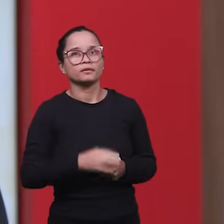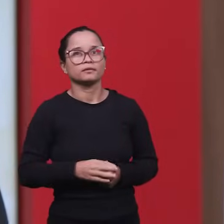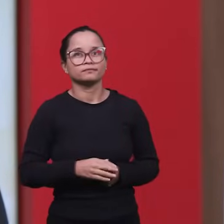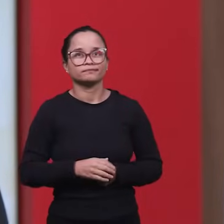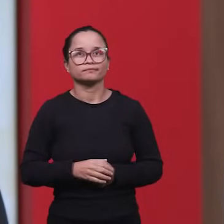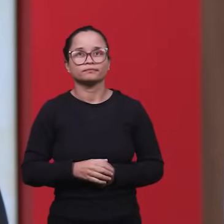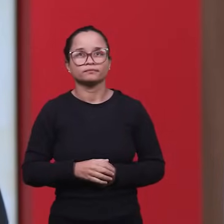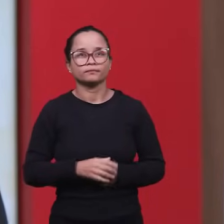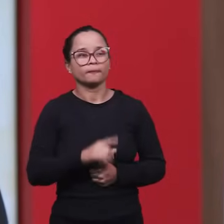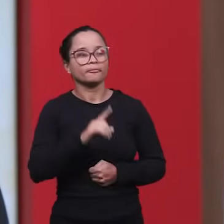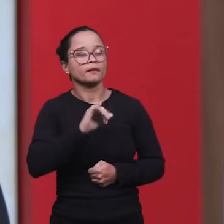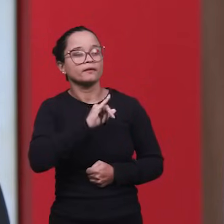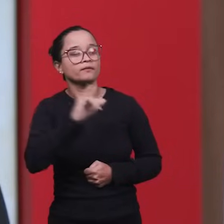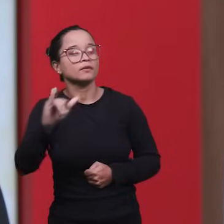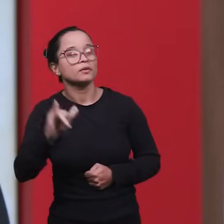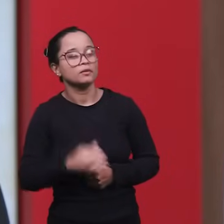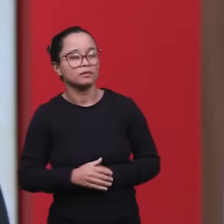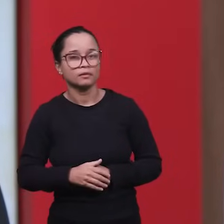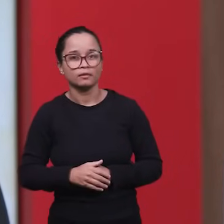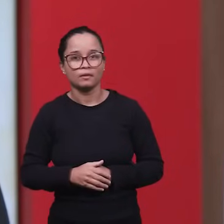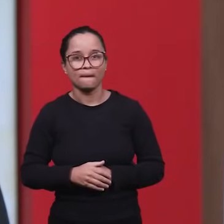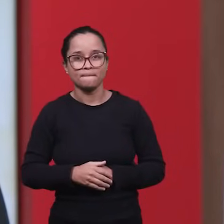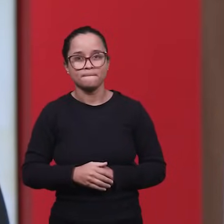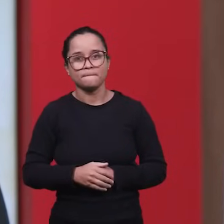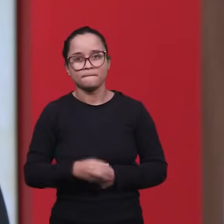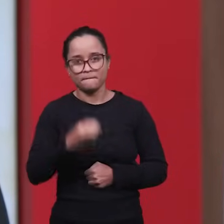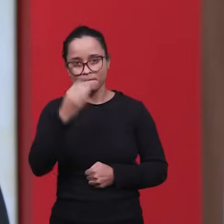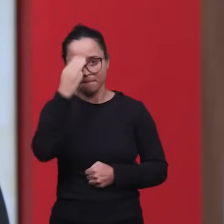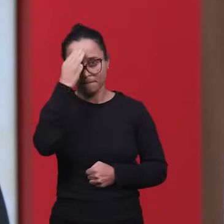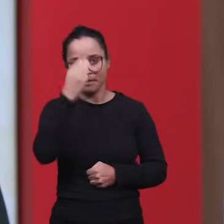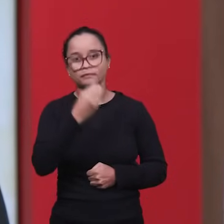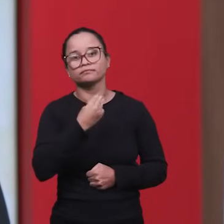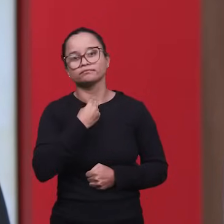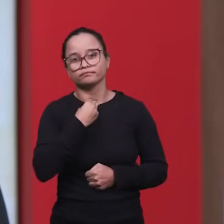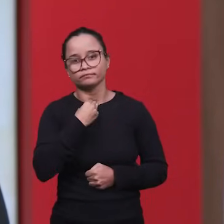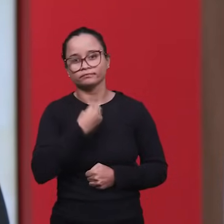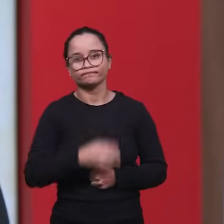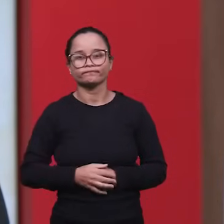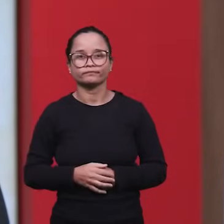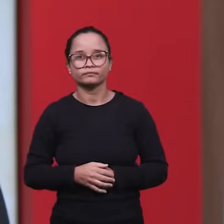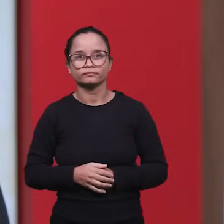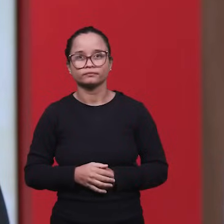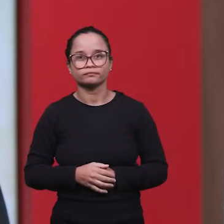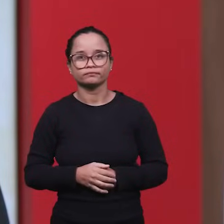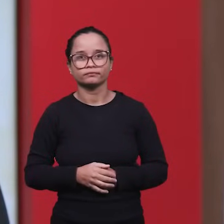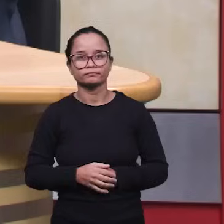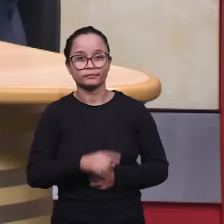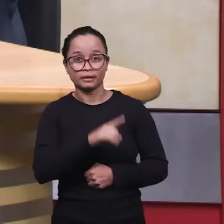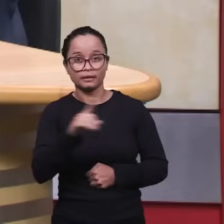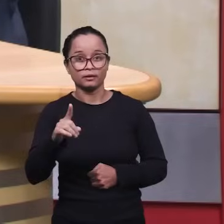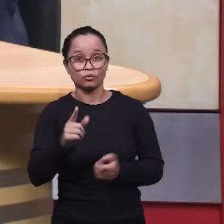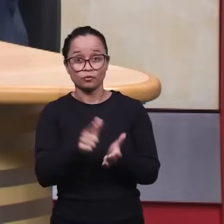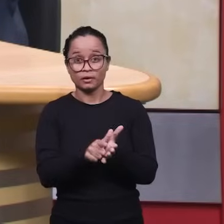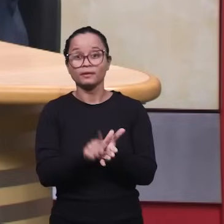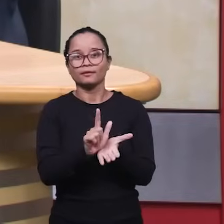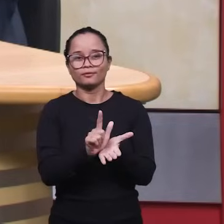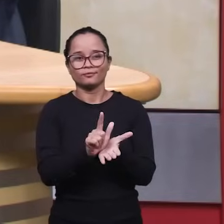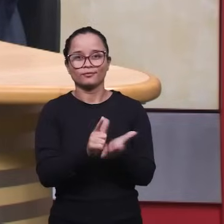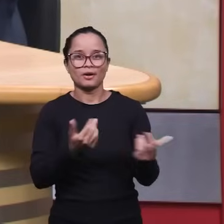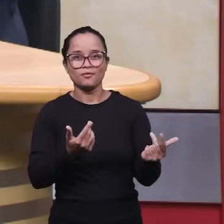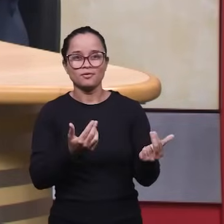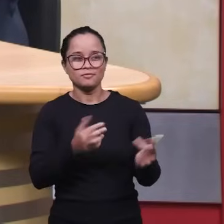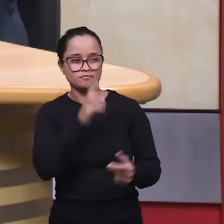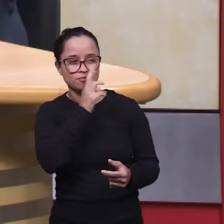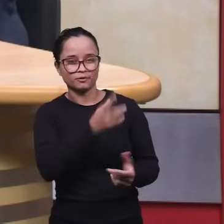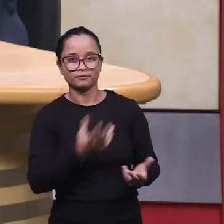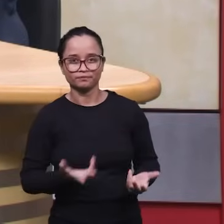disse lá para Marta e Maria sobre Lázaro. Essa enfermidade. Lázaro, Isso, né? Isso. Não é pra... Então